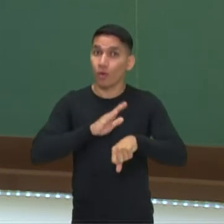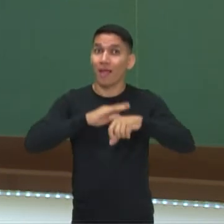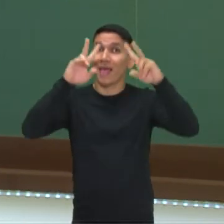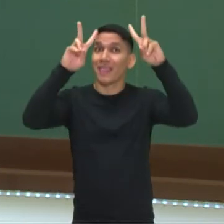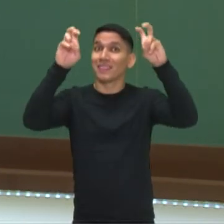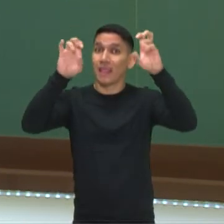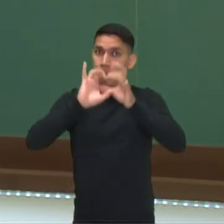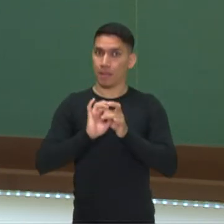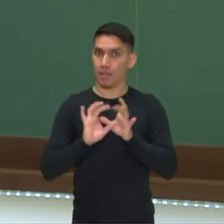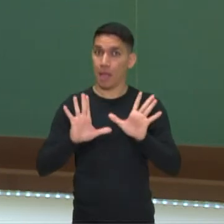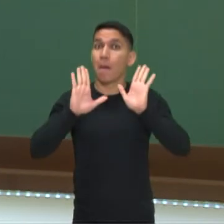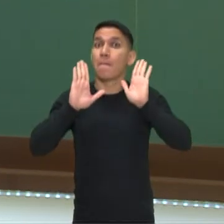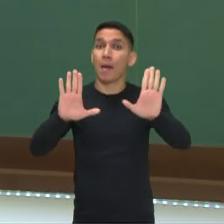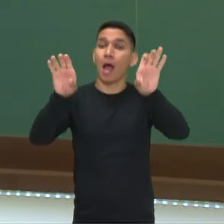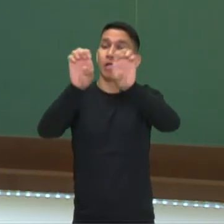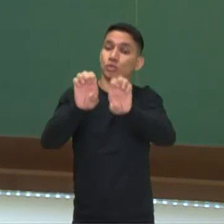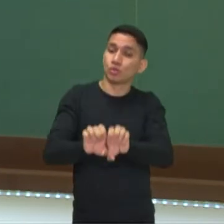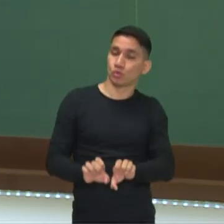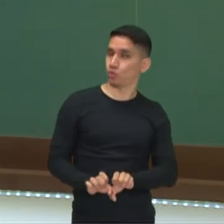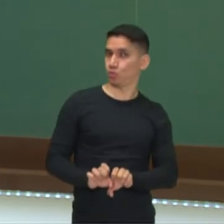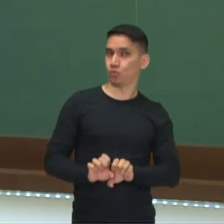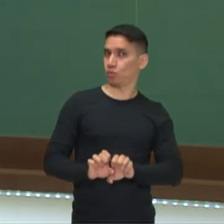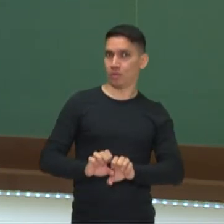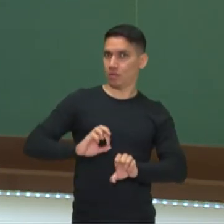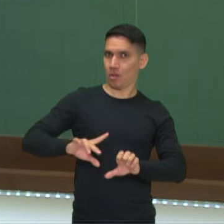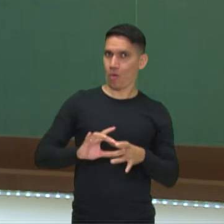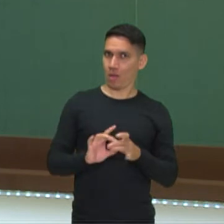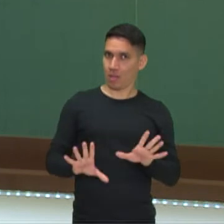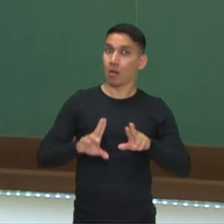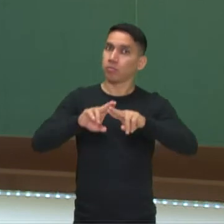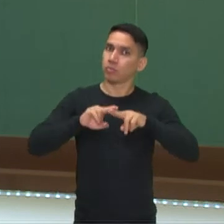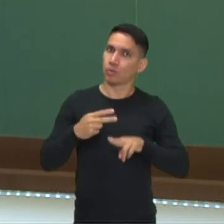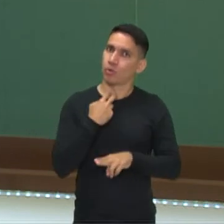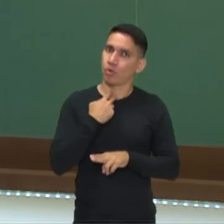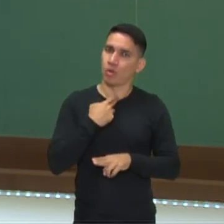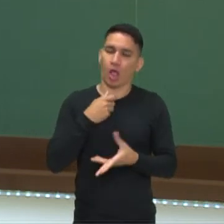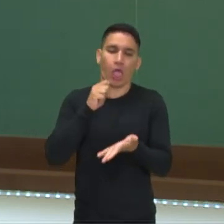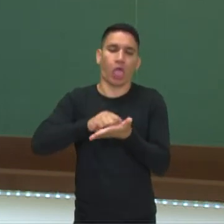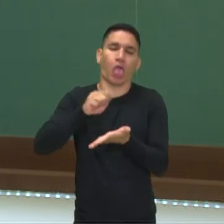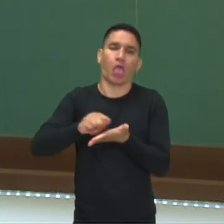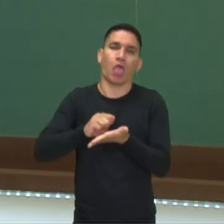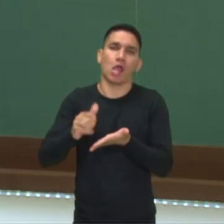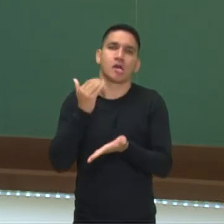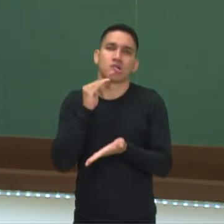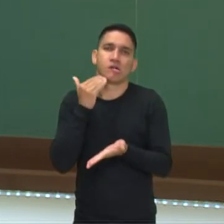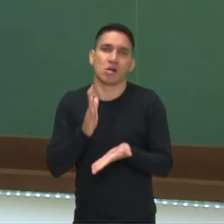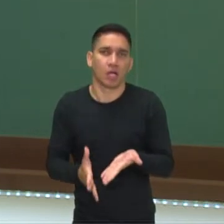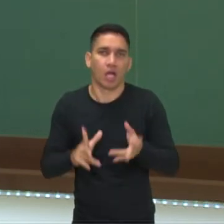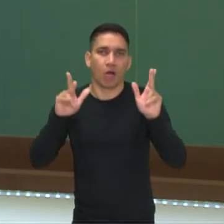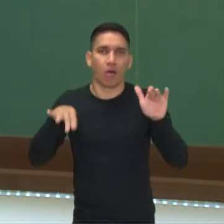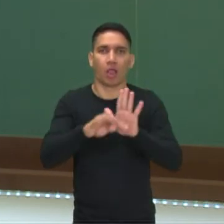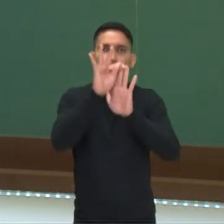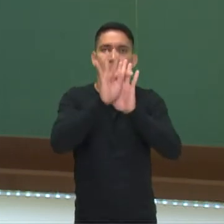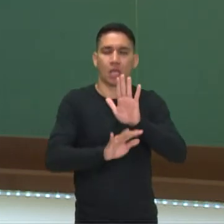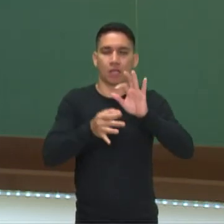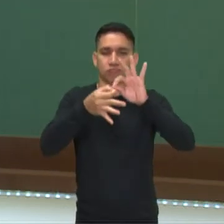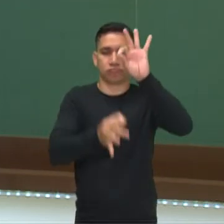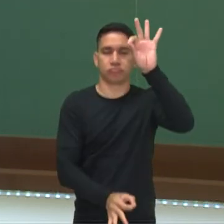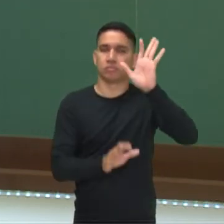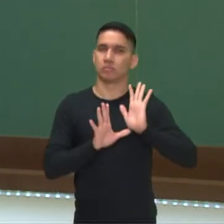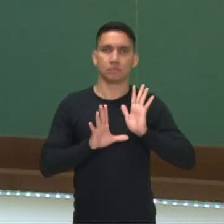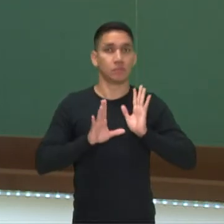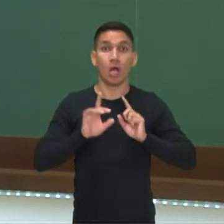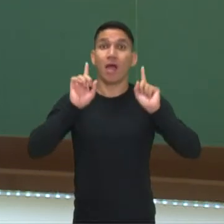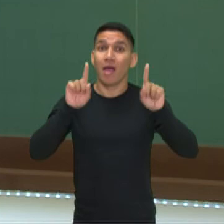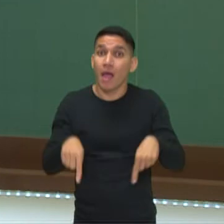livre, mas a estrutura do poema não. Então você não pode escrever o poema, por exemplo, em forma de texto. Nós vamos